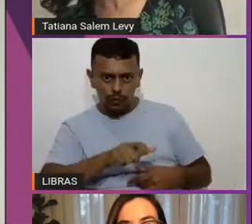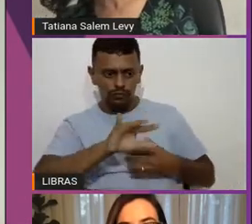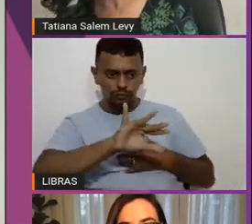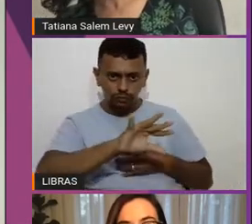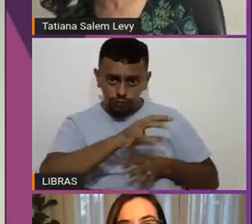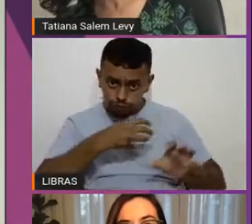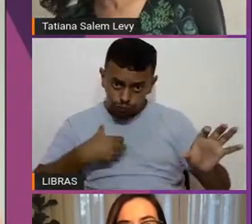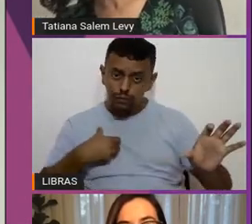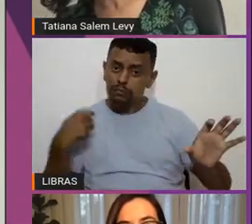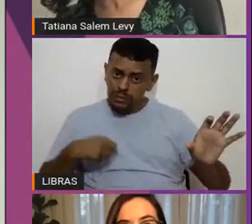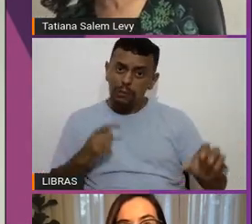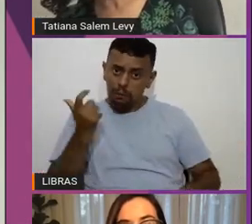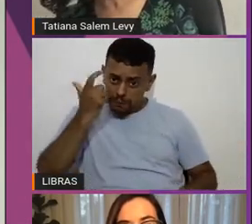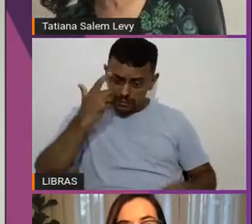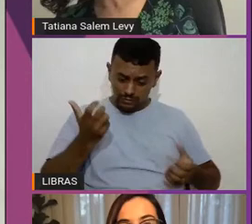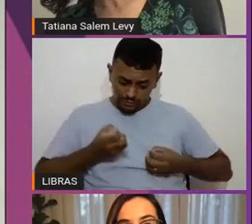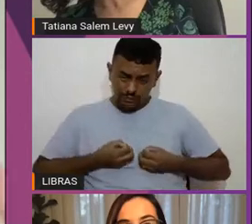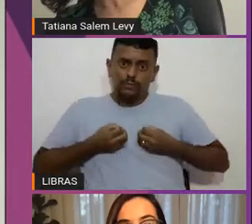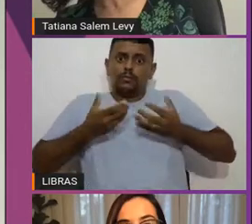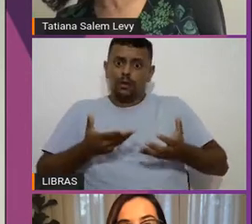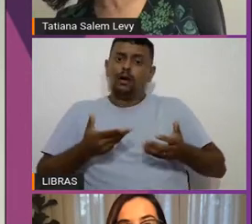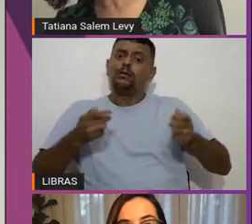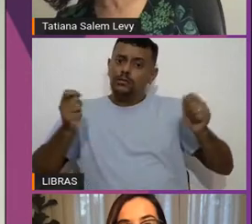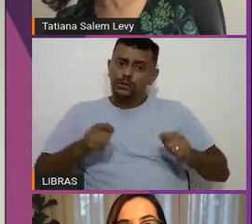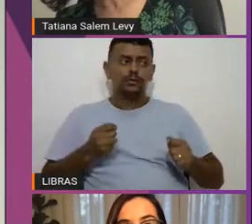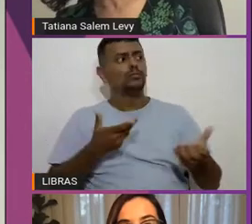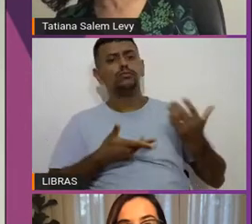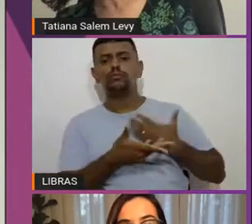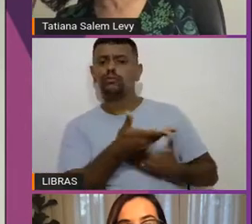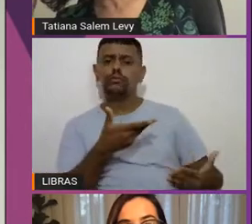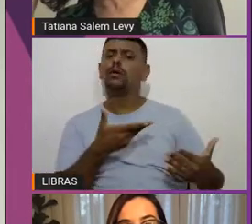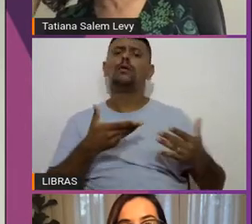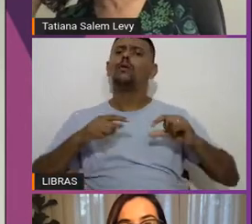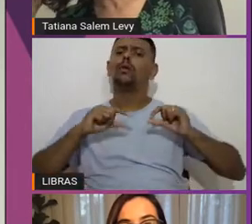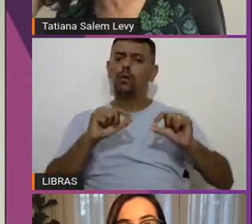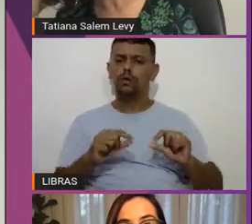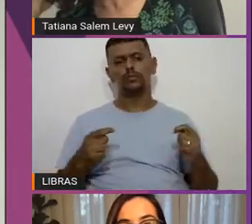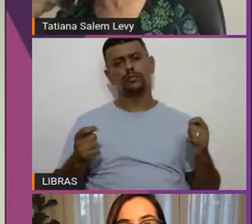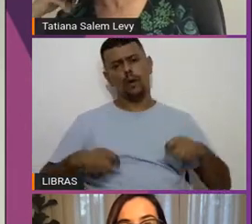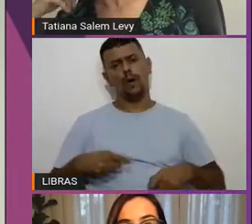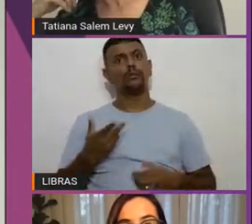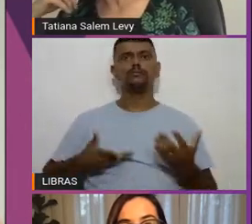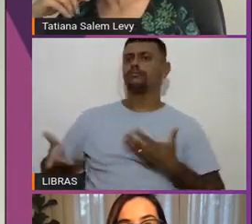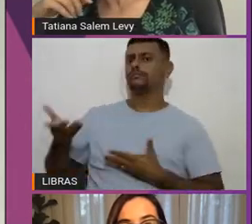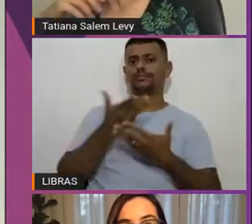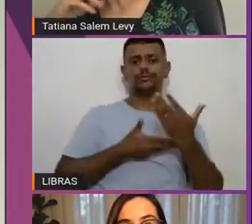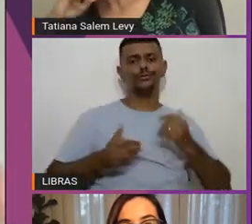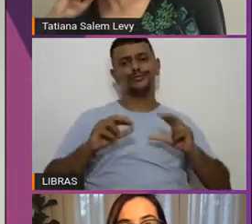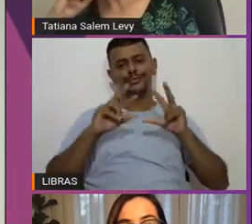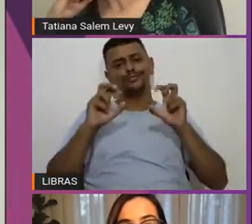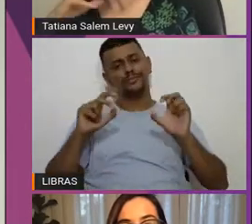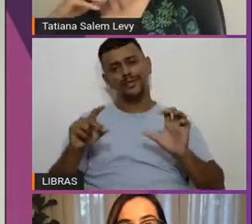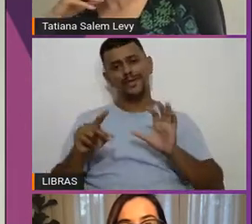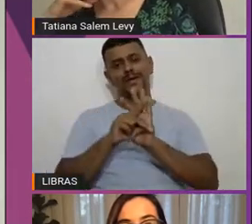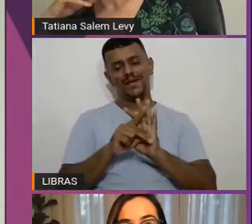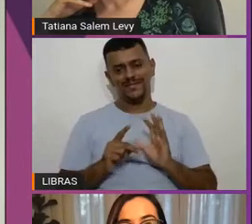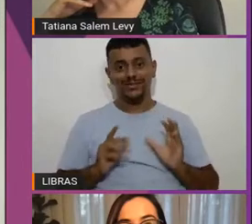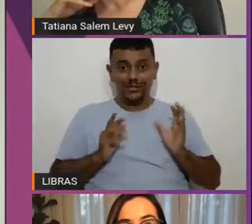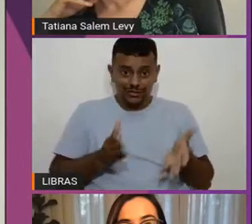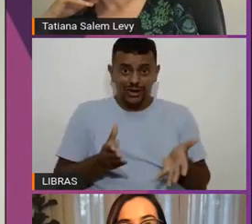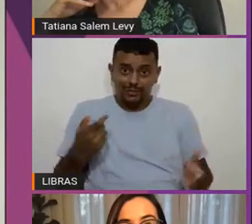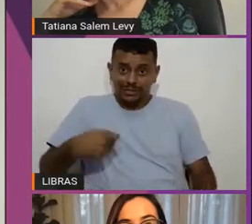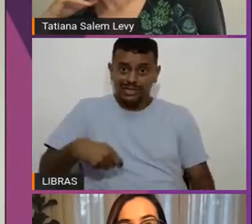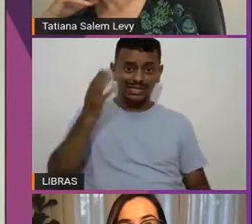acreditar que você tem uma voz singular ou que pode conquistar algumas singularidades precisa acreditar que você é um ponto de vista